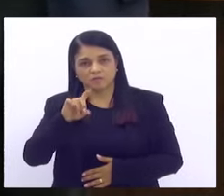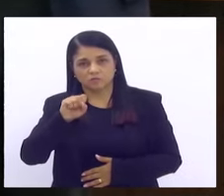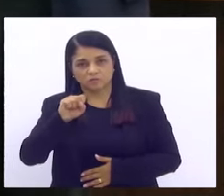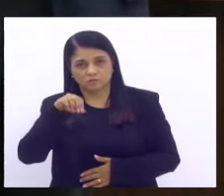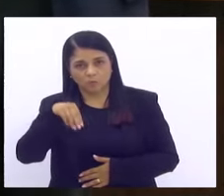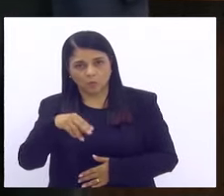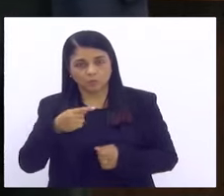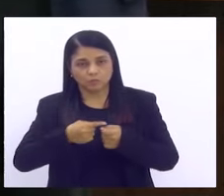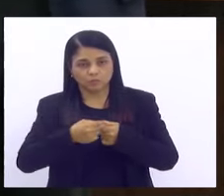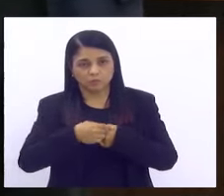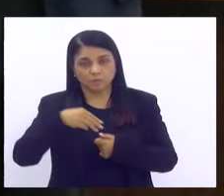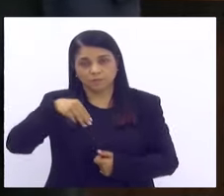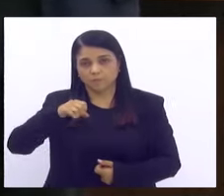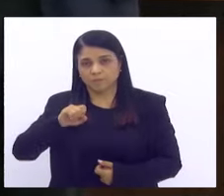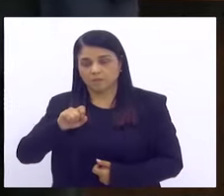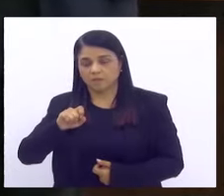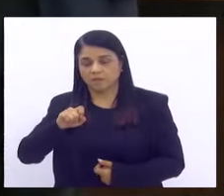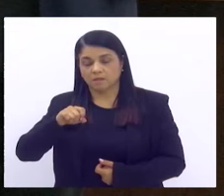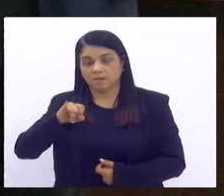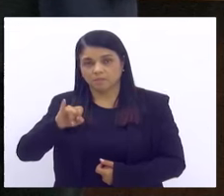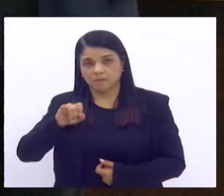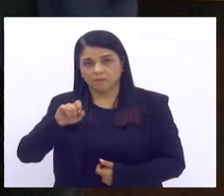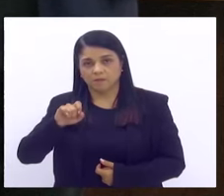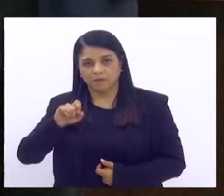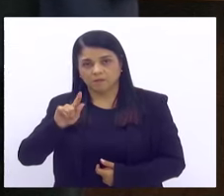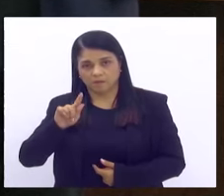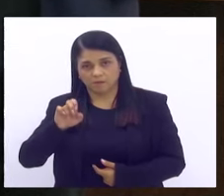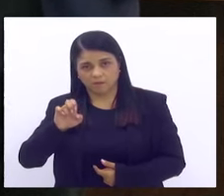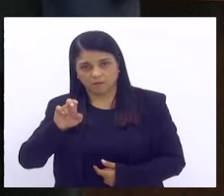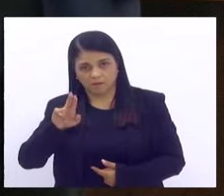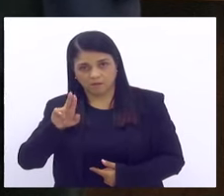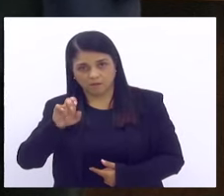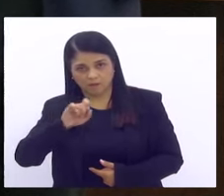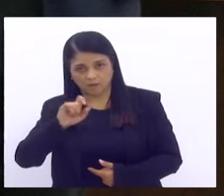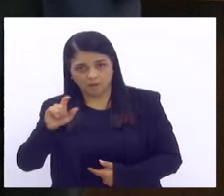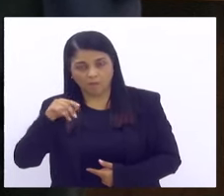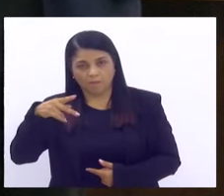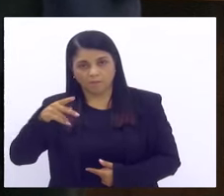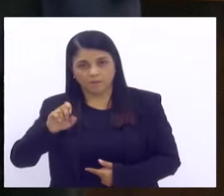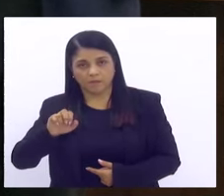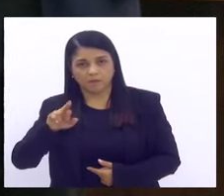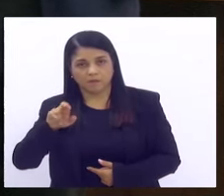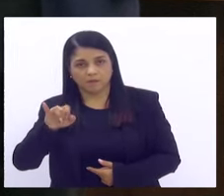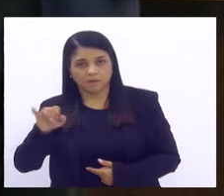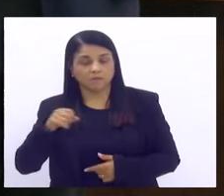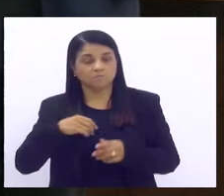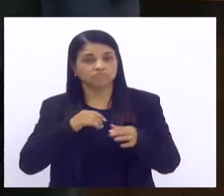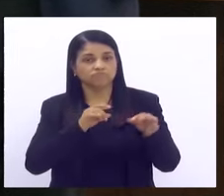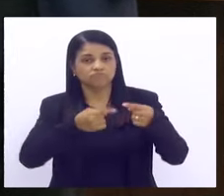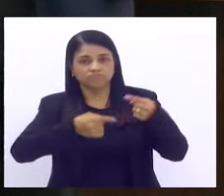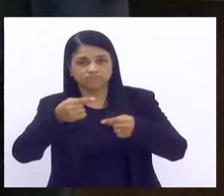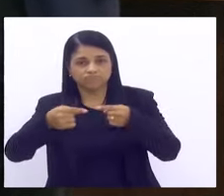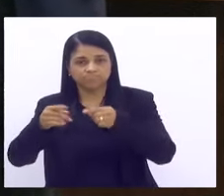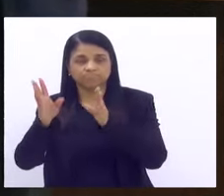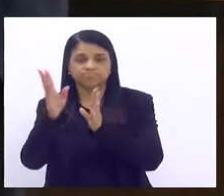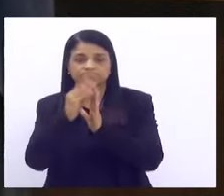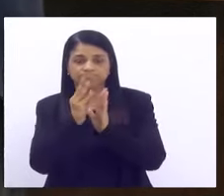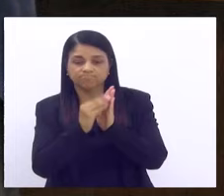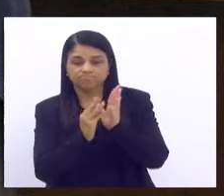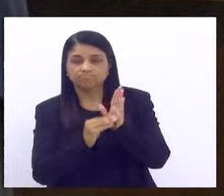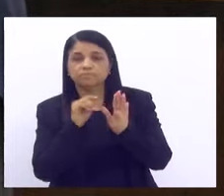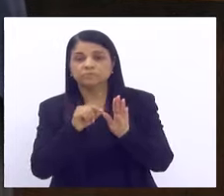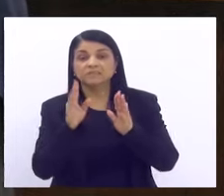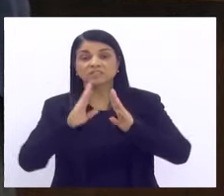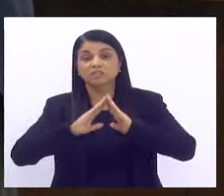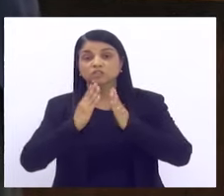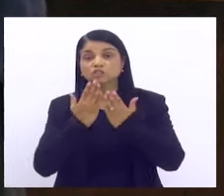A pretensão do Edson é que diversos debates da atualidade fossem colocados no bojo das escolas, porque